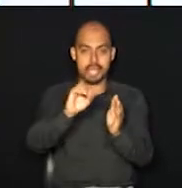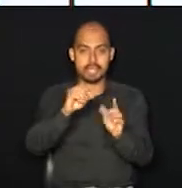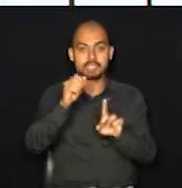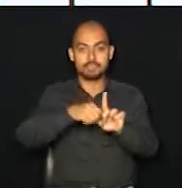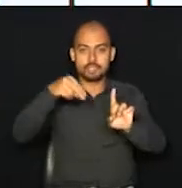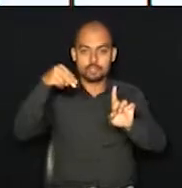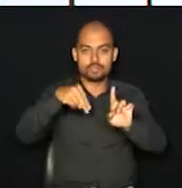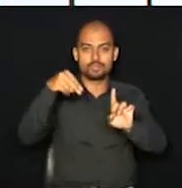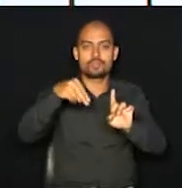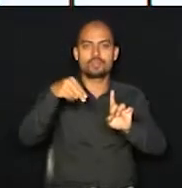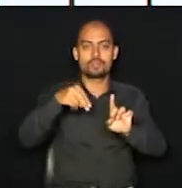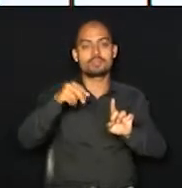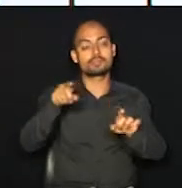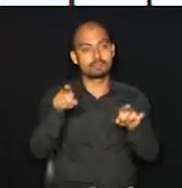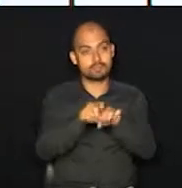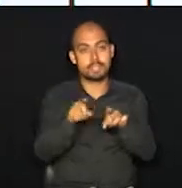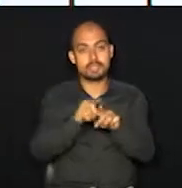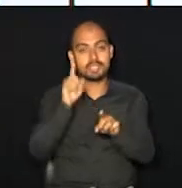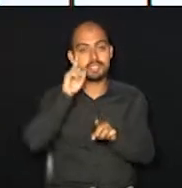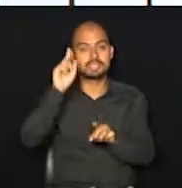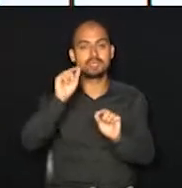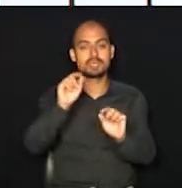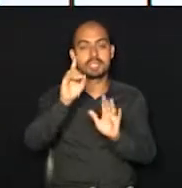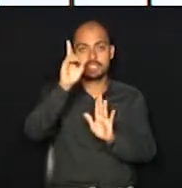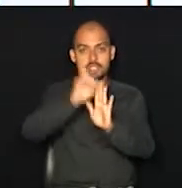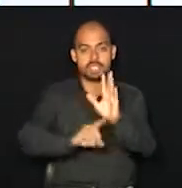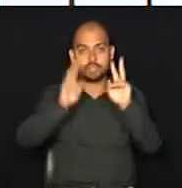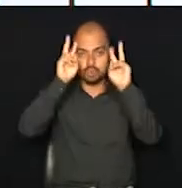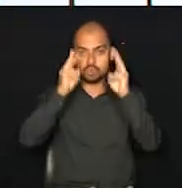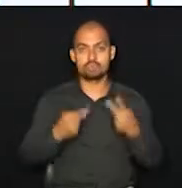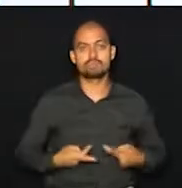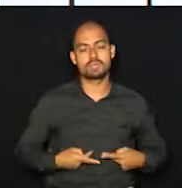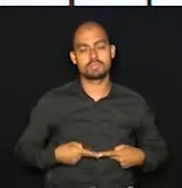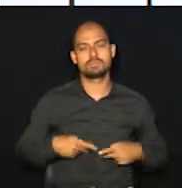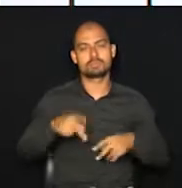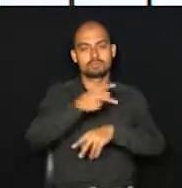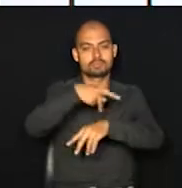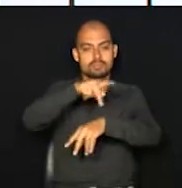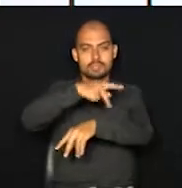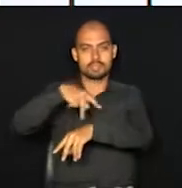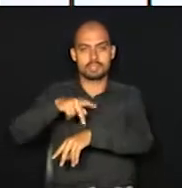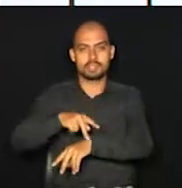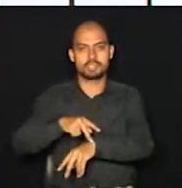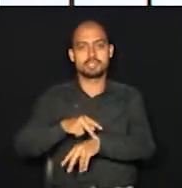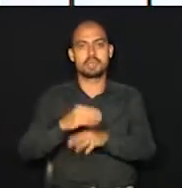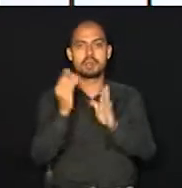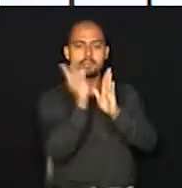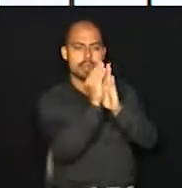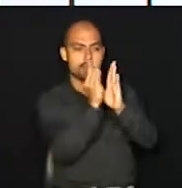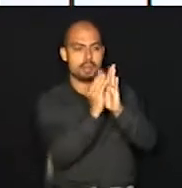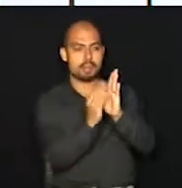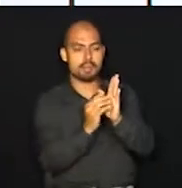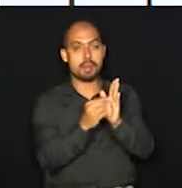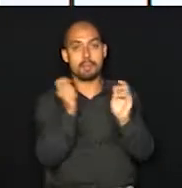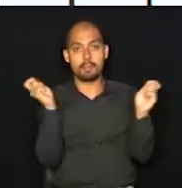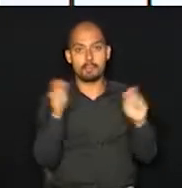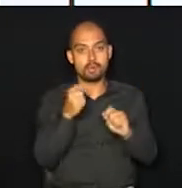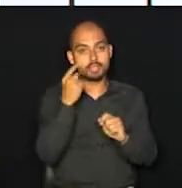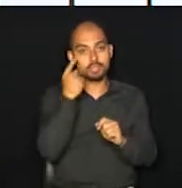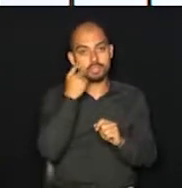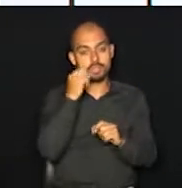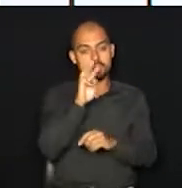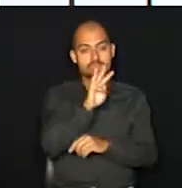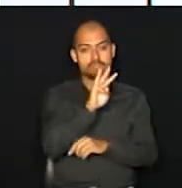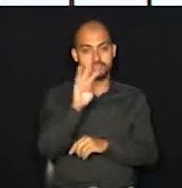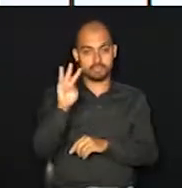o dia também dos direitos humanos, o Dia Internacional. E a agenda completa você pode acompanhar no